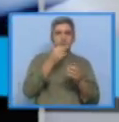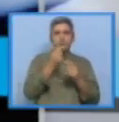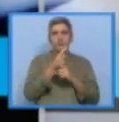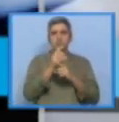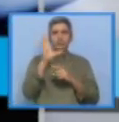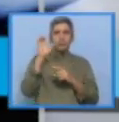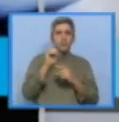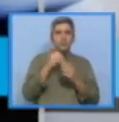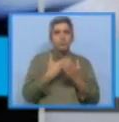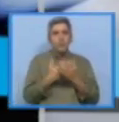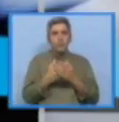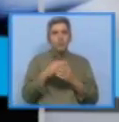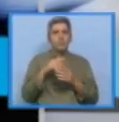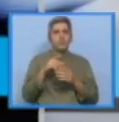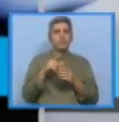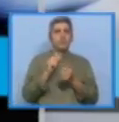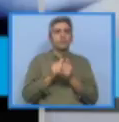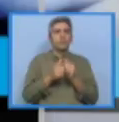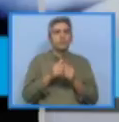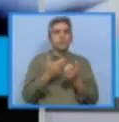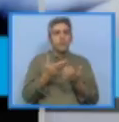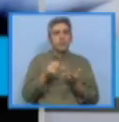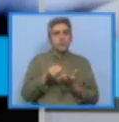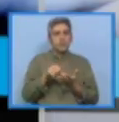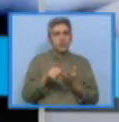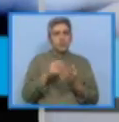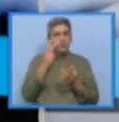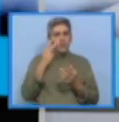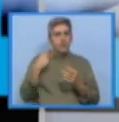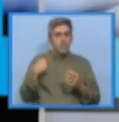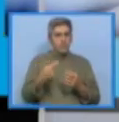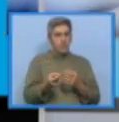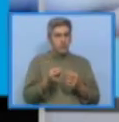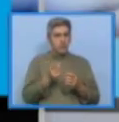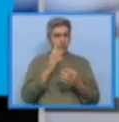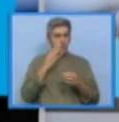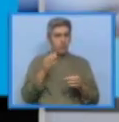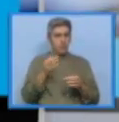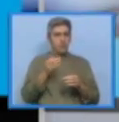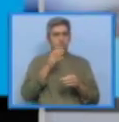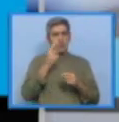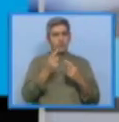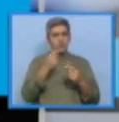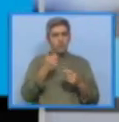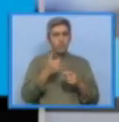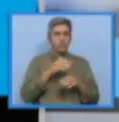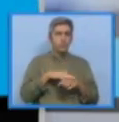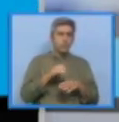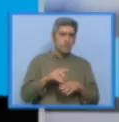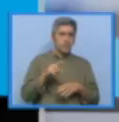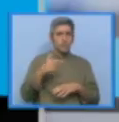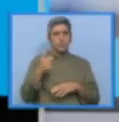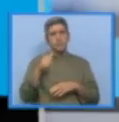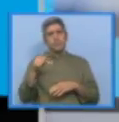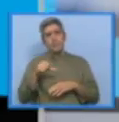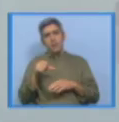a comprovar que o desporto está no centro da vida cotidiana, como disse, umas vezes por boas razões, outras por